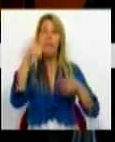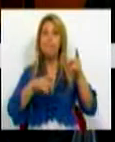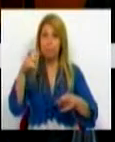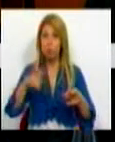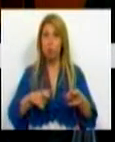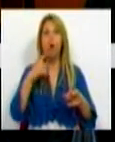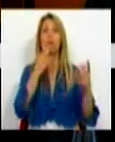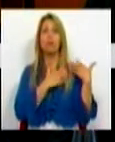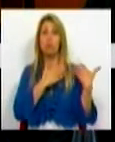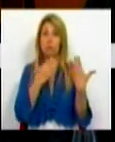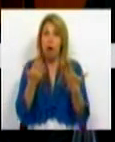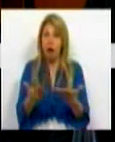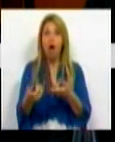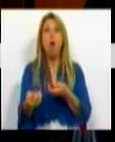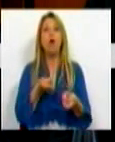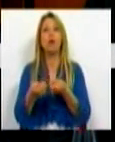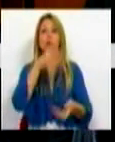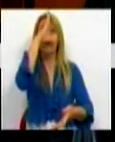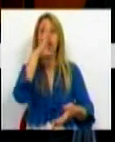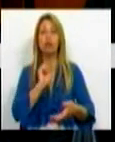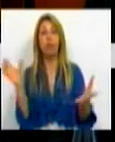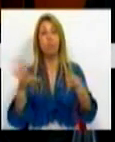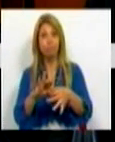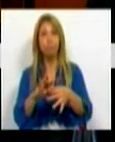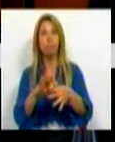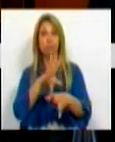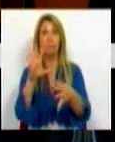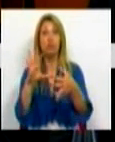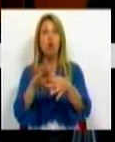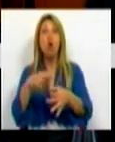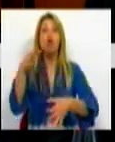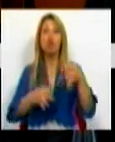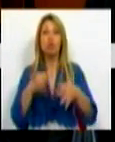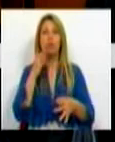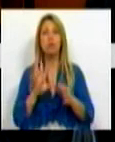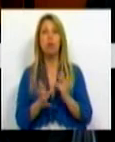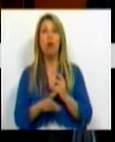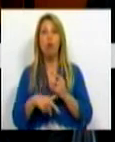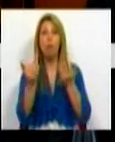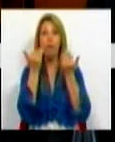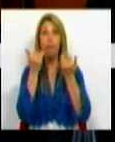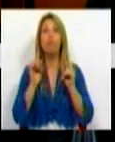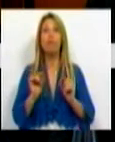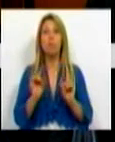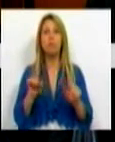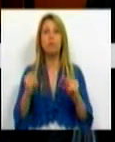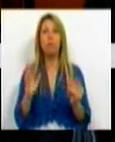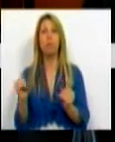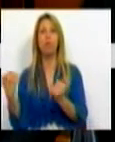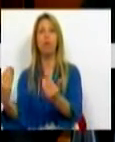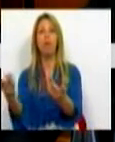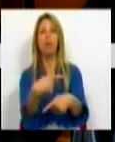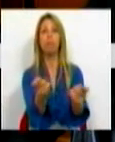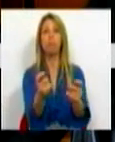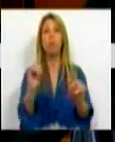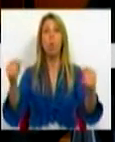citar, que são responsáveis de organizações estatais ligadas à justiça, que furtam informação dessas organizações para fornecer a terceiras pessoas